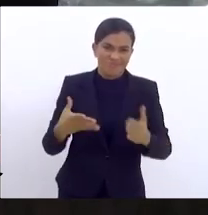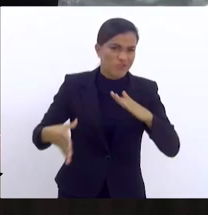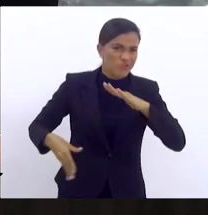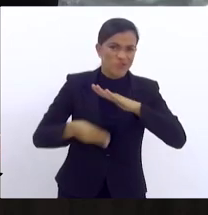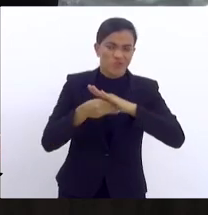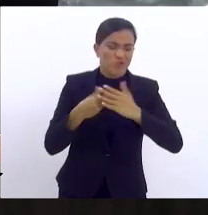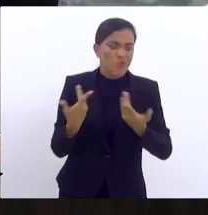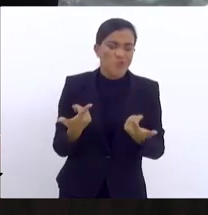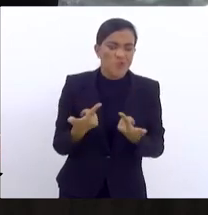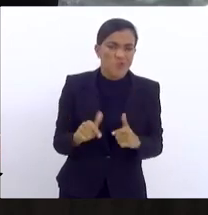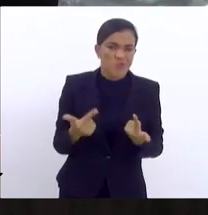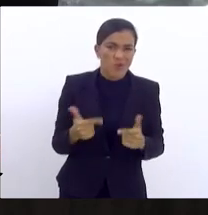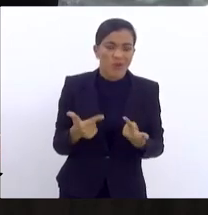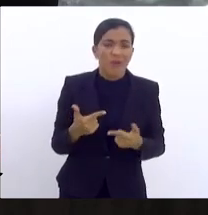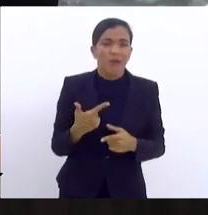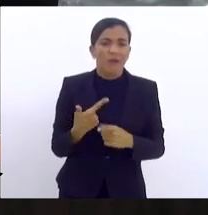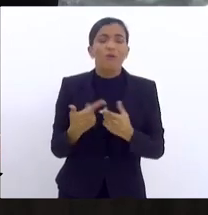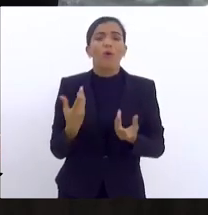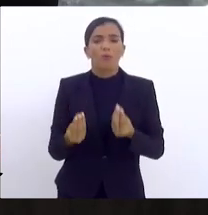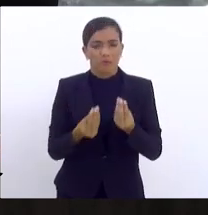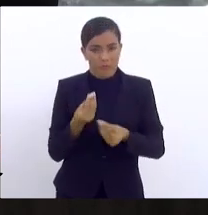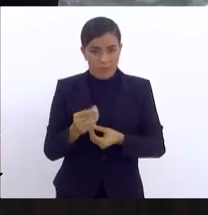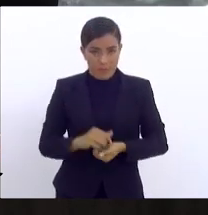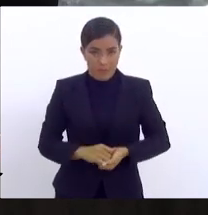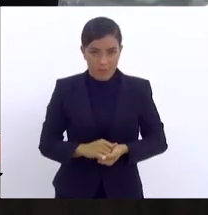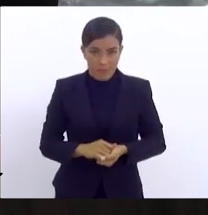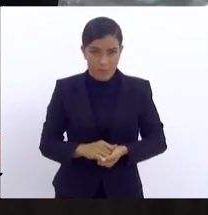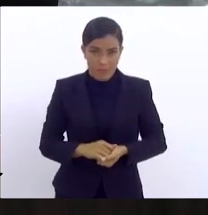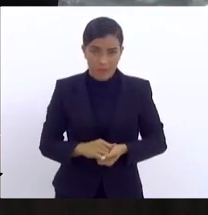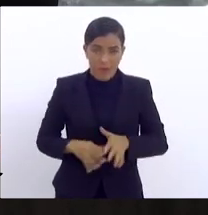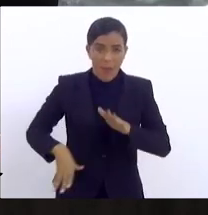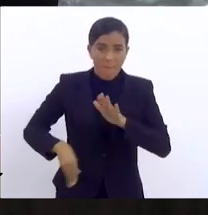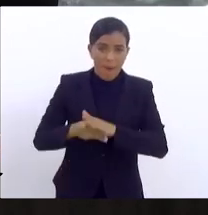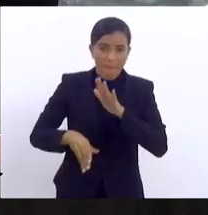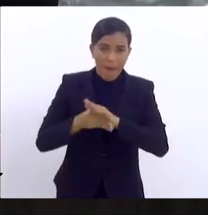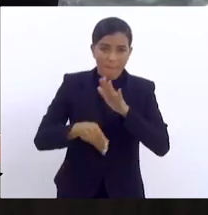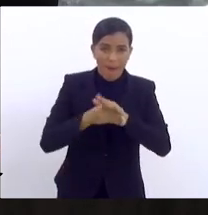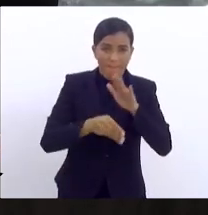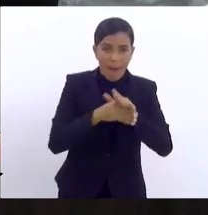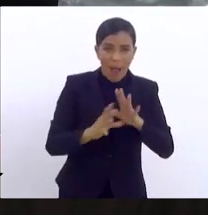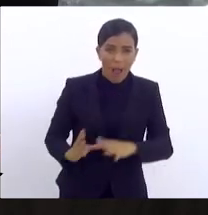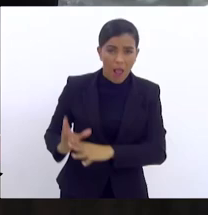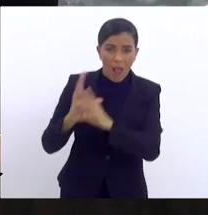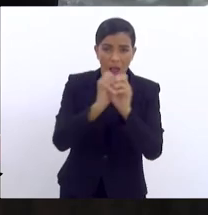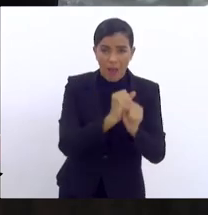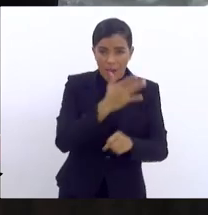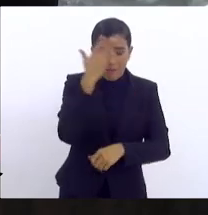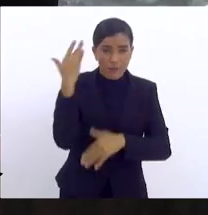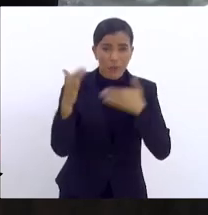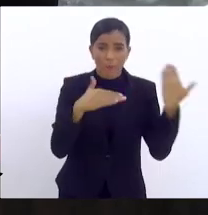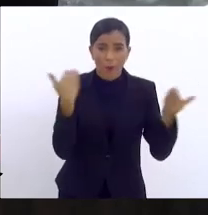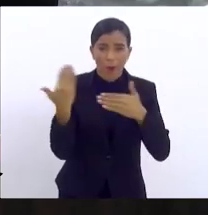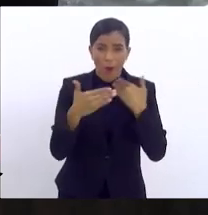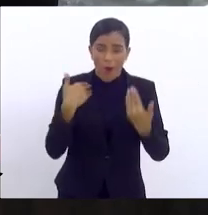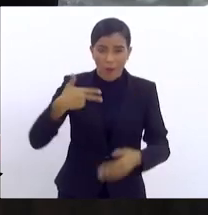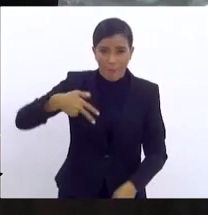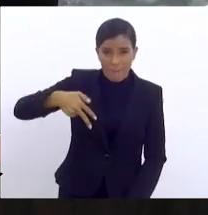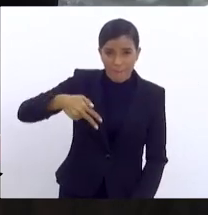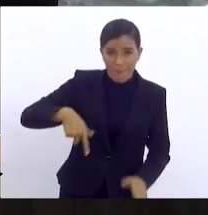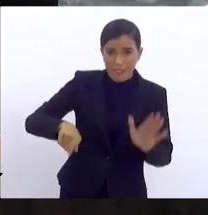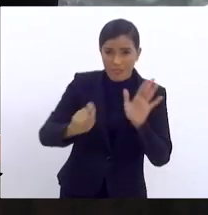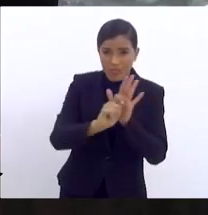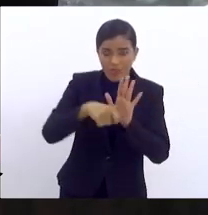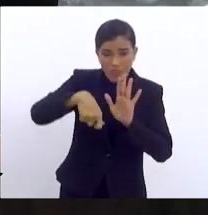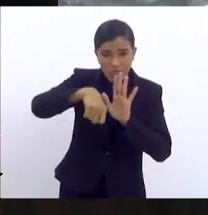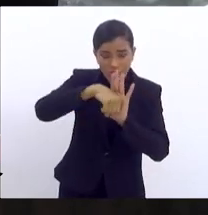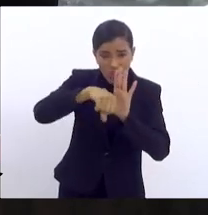existe como é que você vai fazer aí não vai conseguir Coronel não vai conseguir delegado nunca bater meta os cara cada